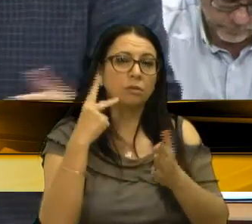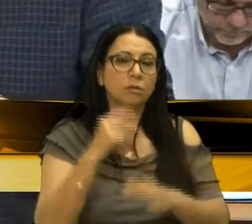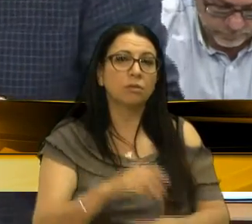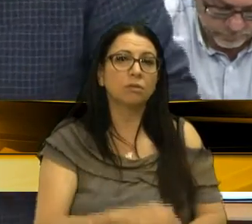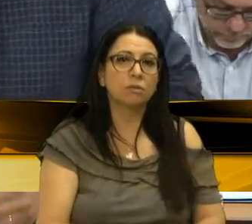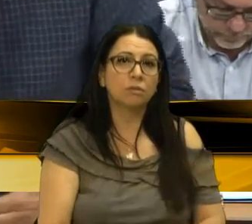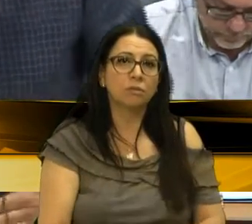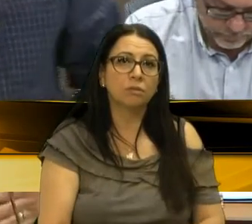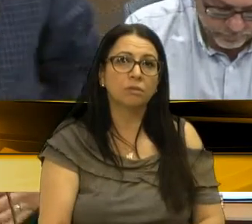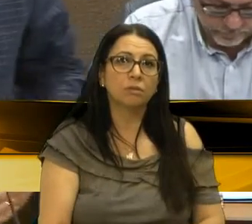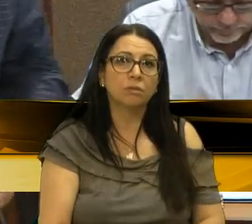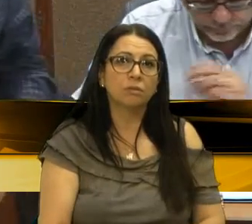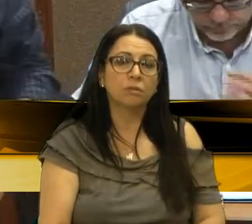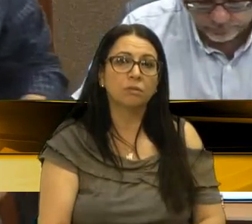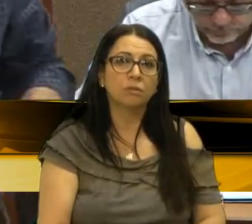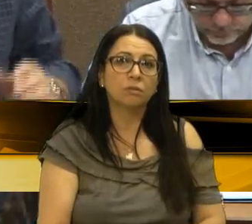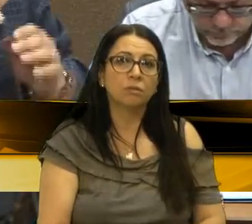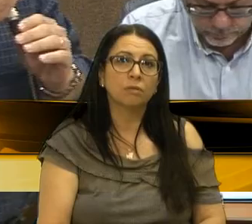considerar os apartes.